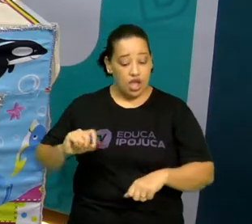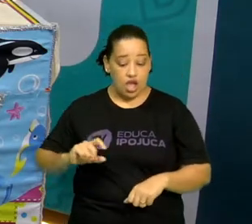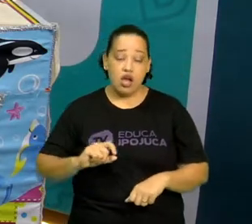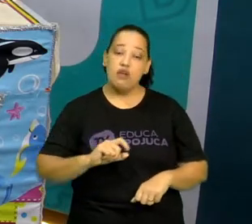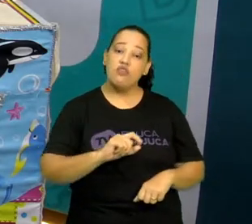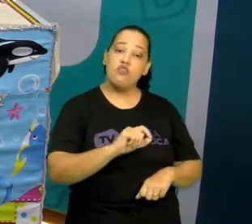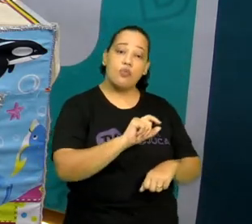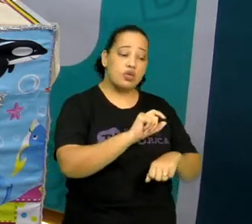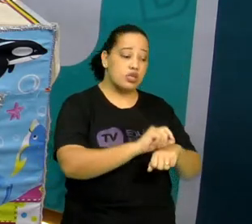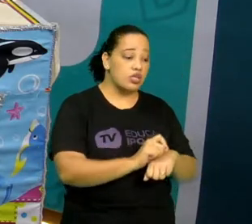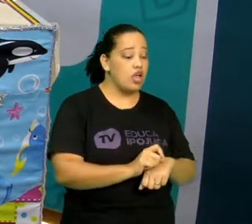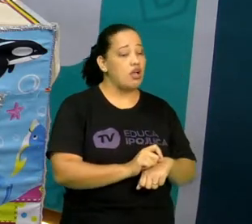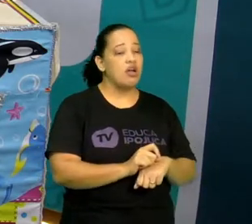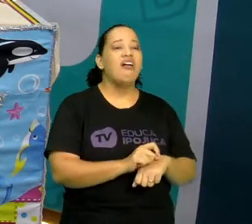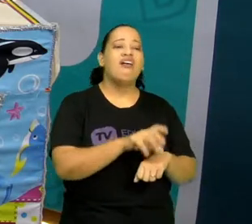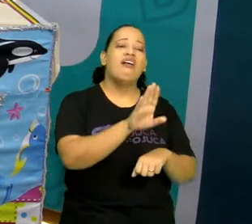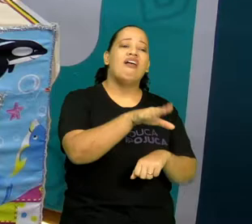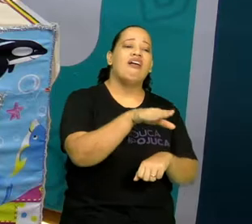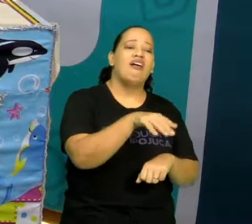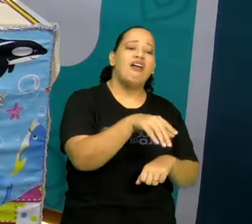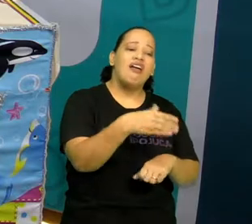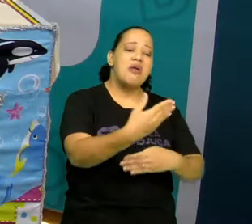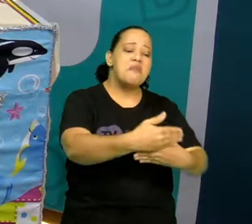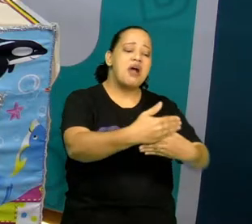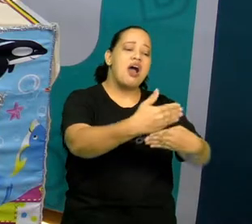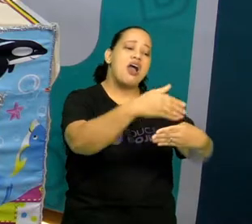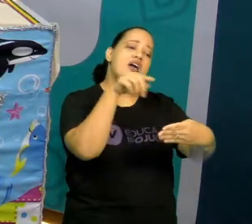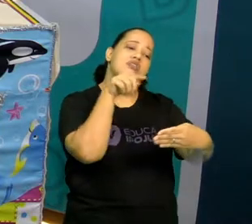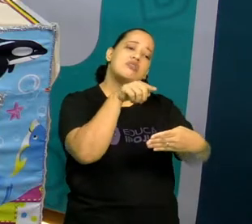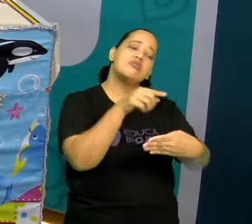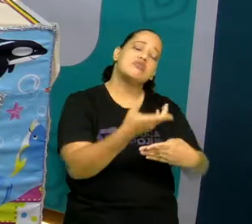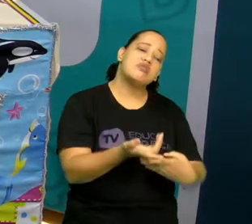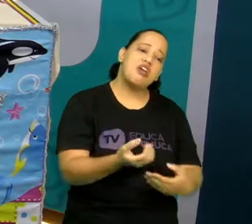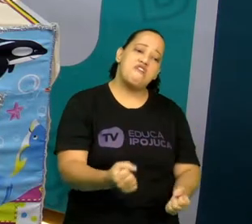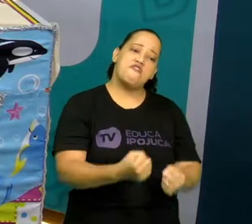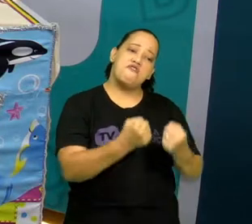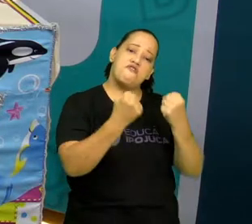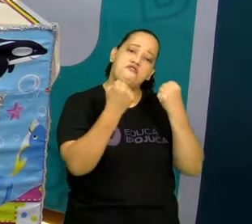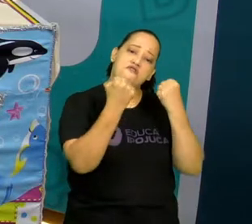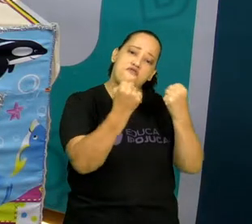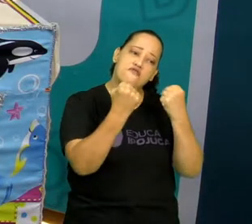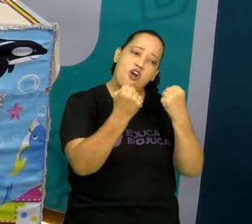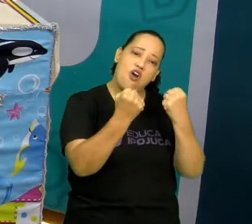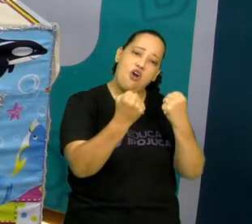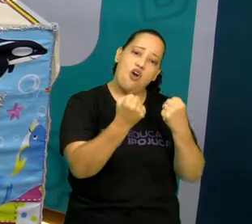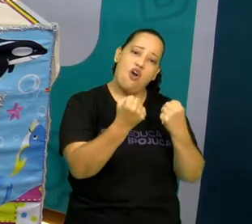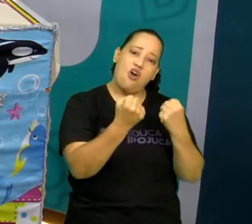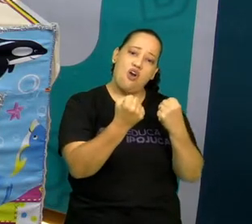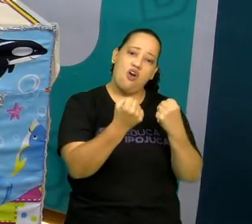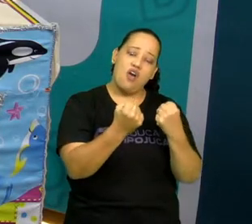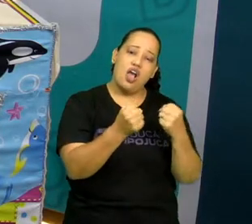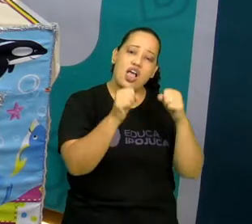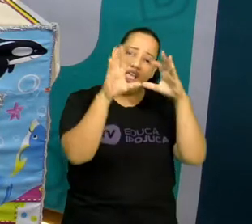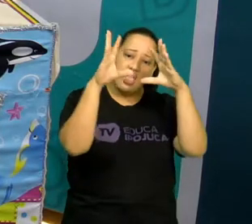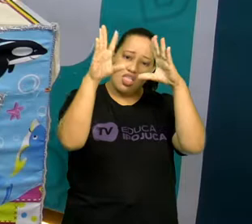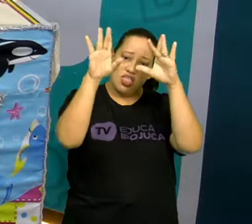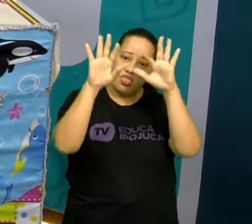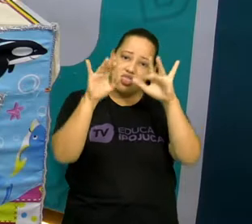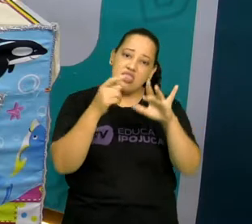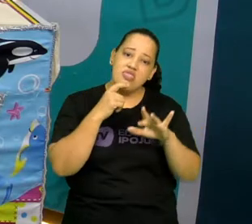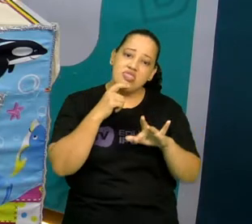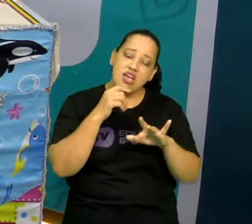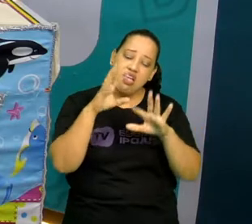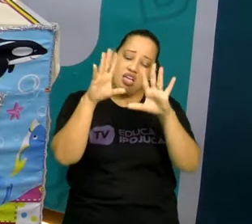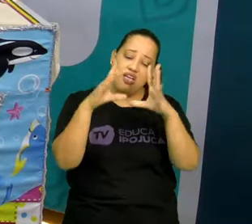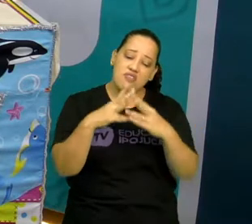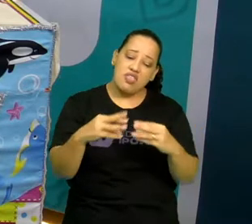na parede. Tu na parede, você que é tão forte, tá vendo? Que derrete a neve.